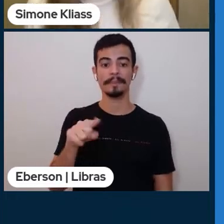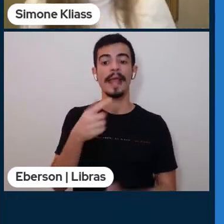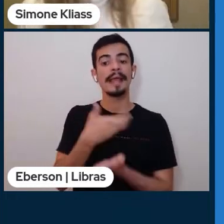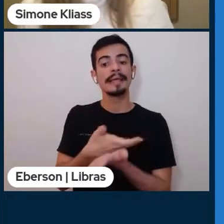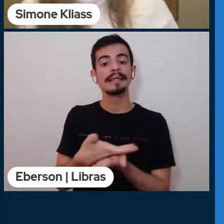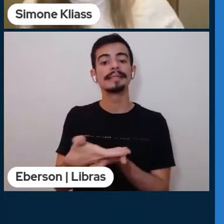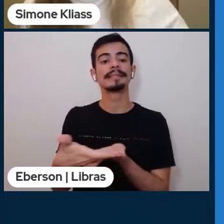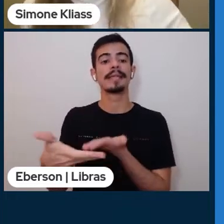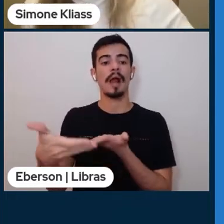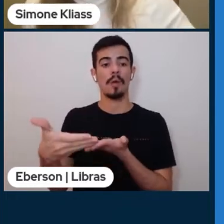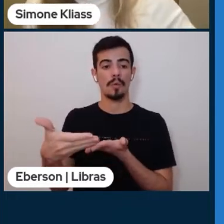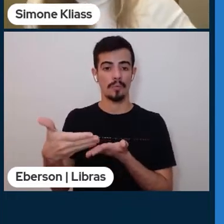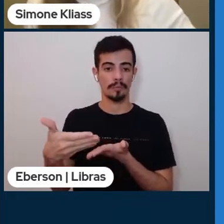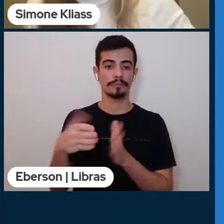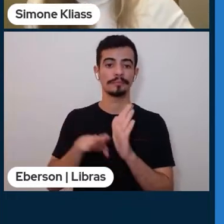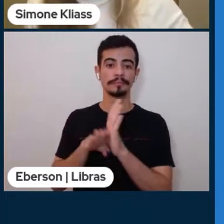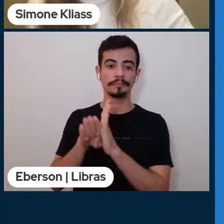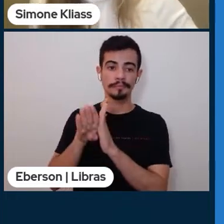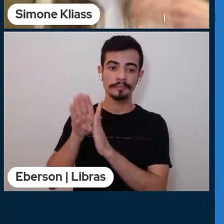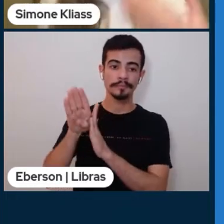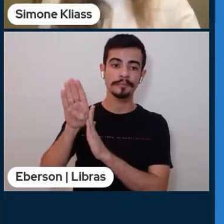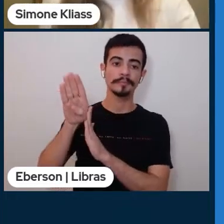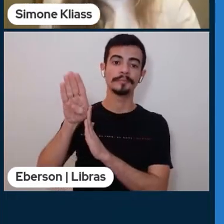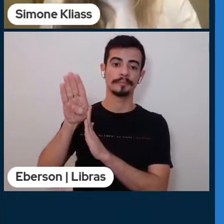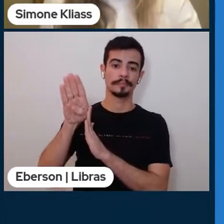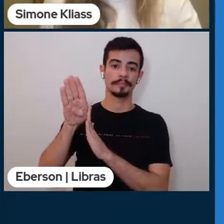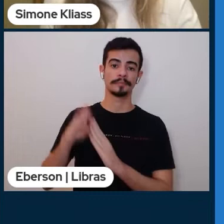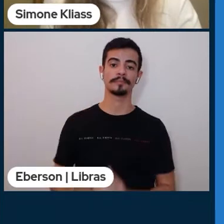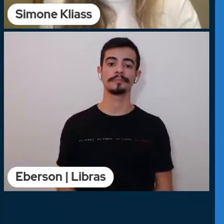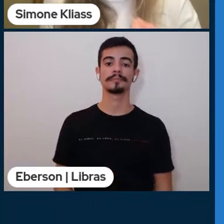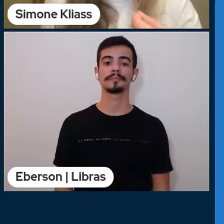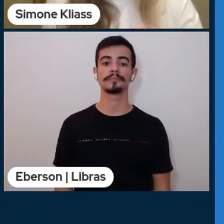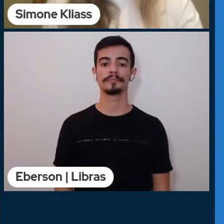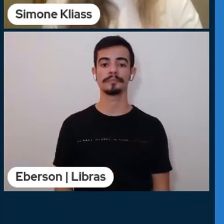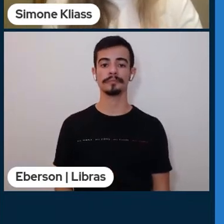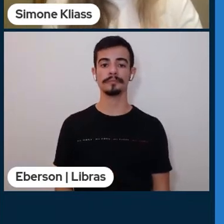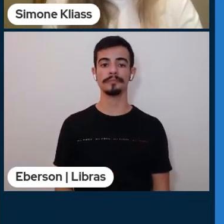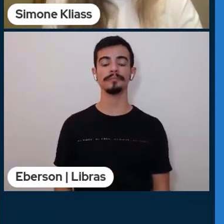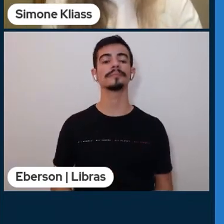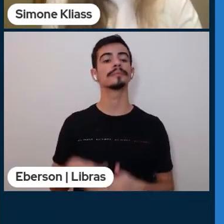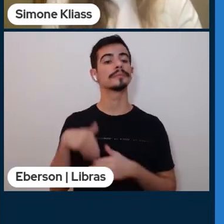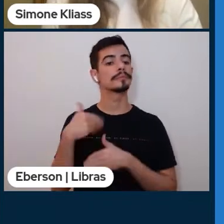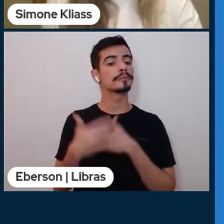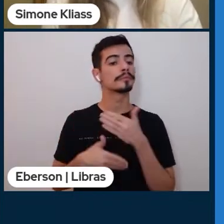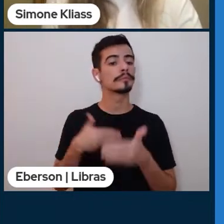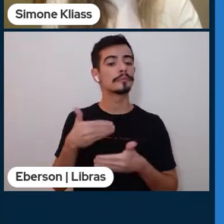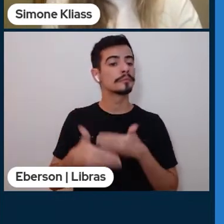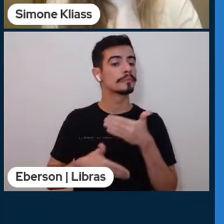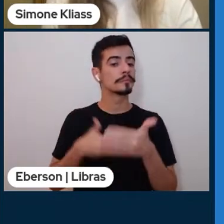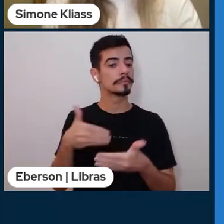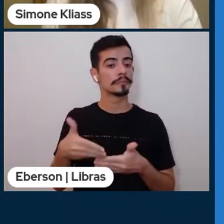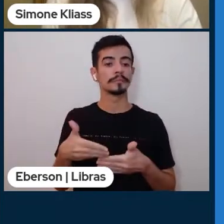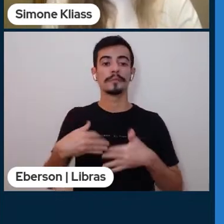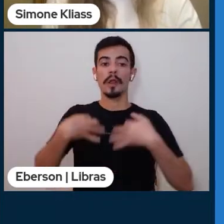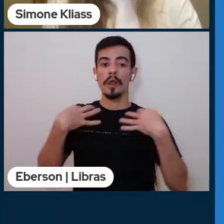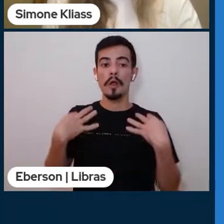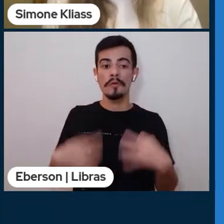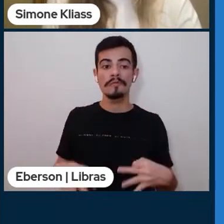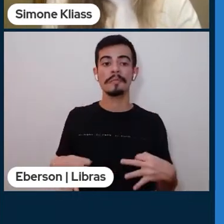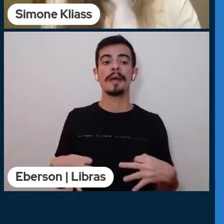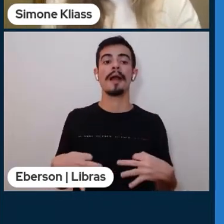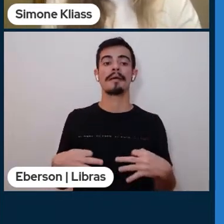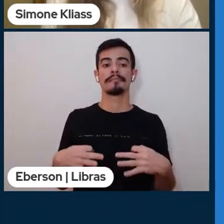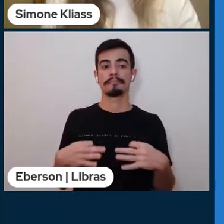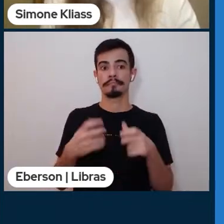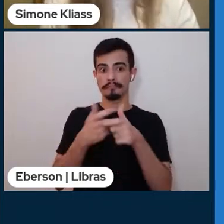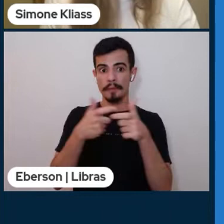subindo na inovation Trigger a previsão do amadurecimento dele quando ele realmente teve será adotado em